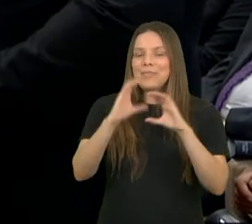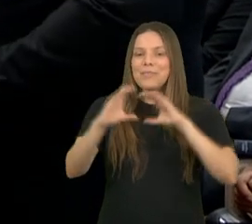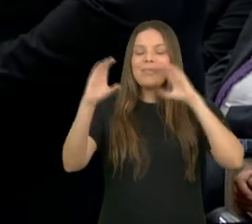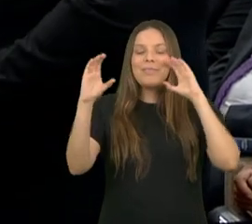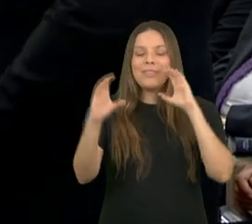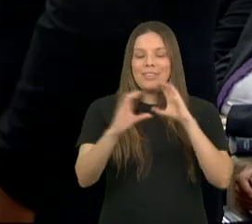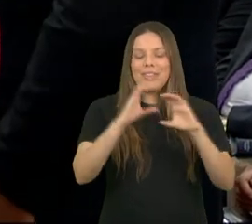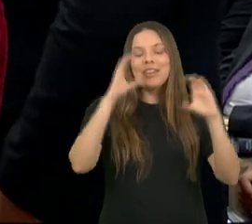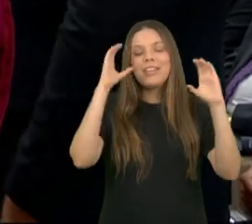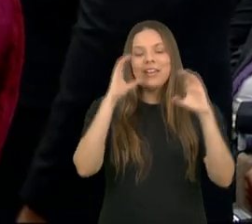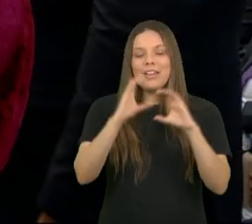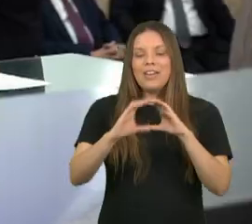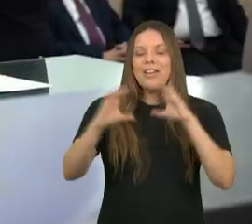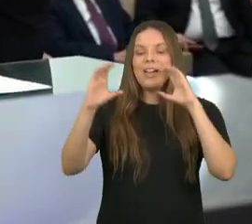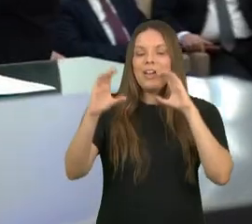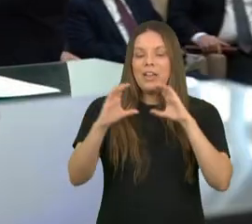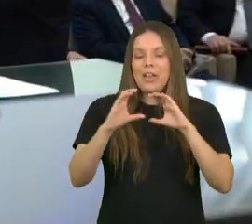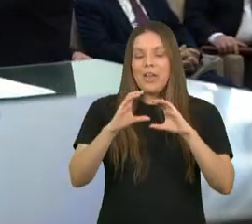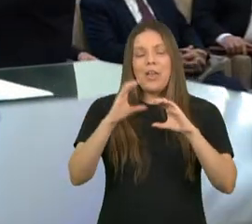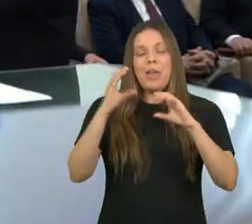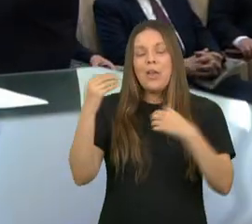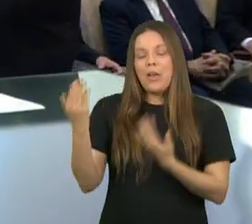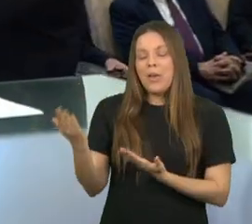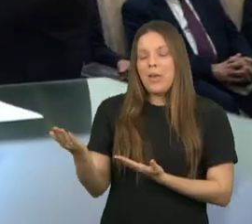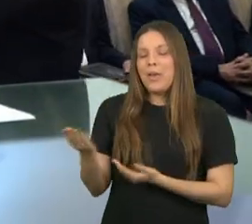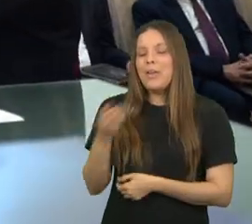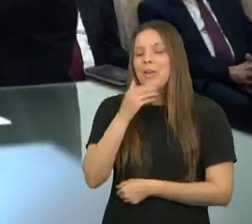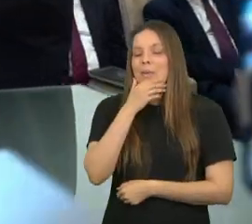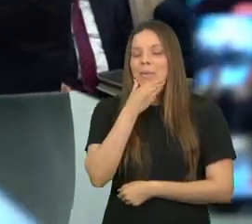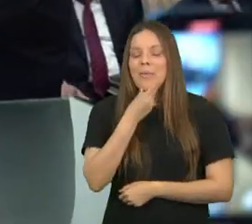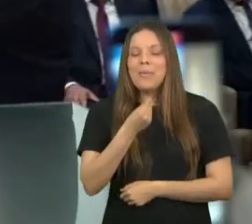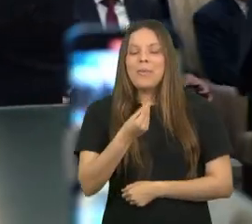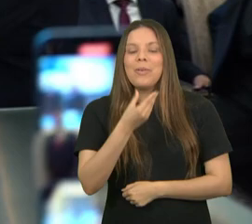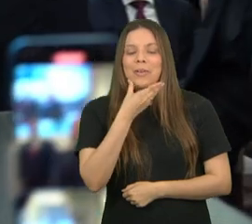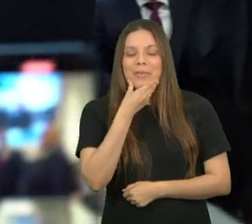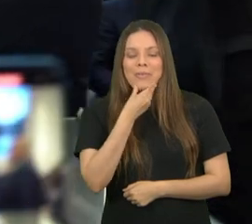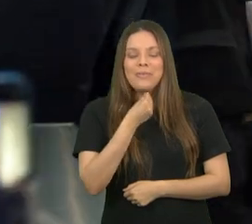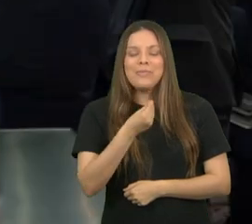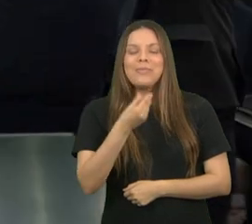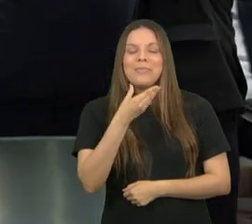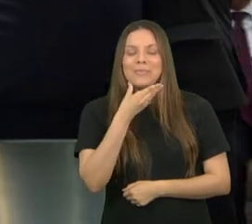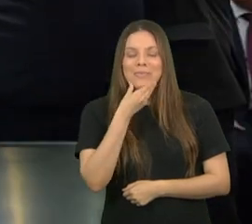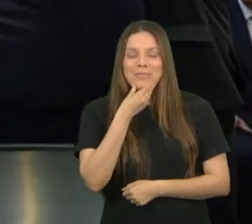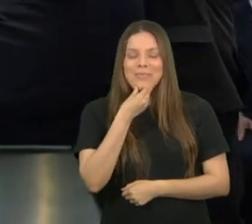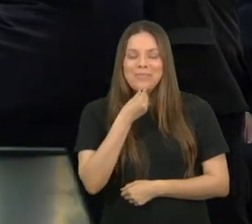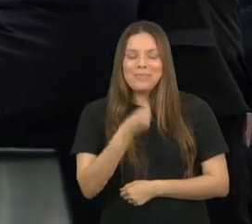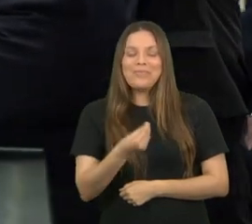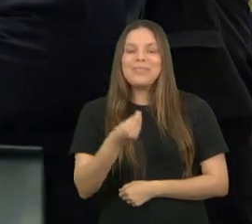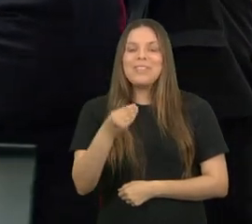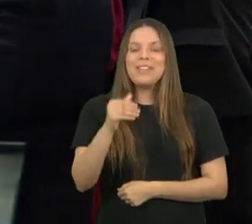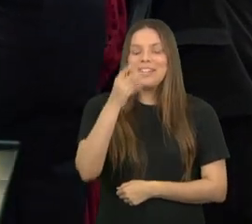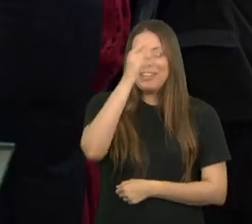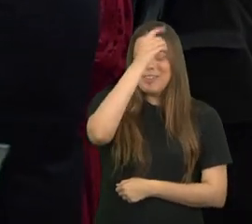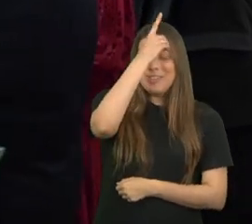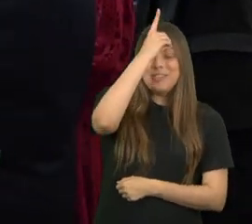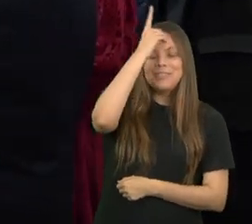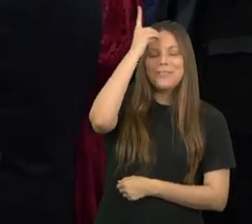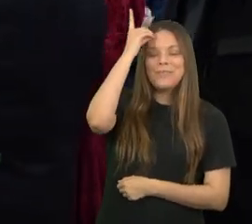para o menino Ailton. Uma salva